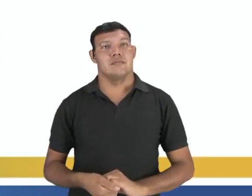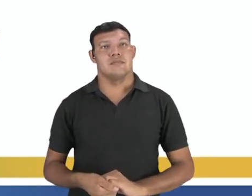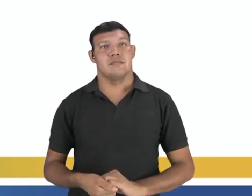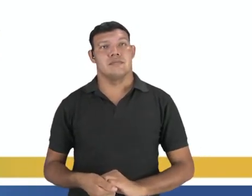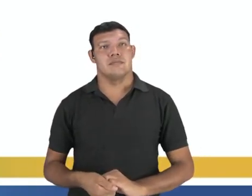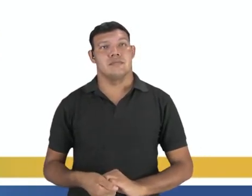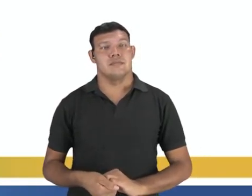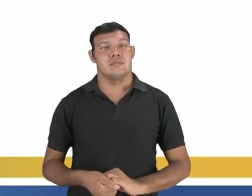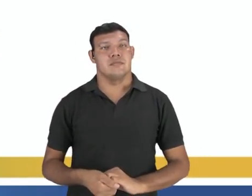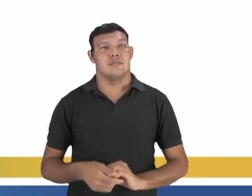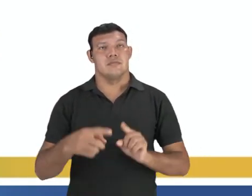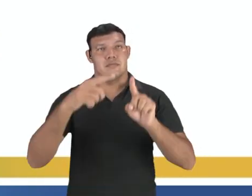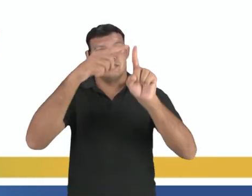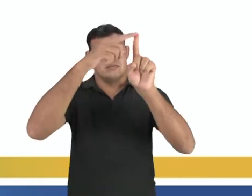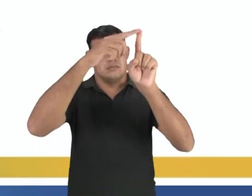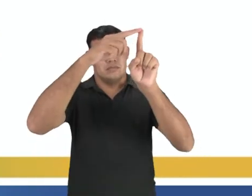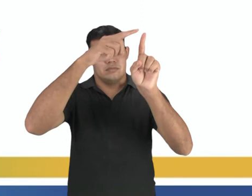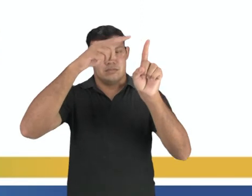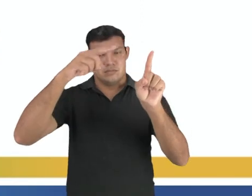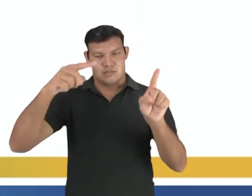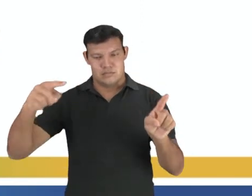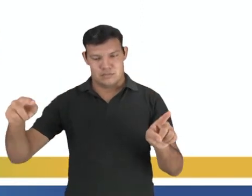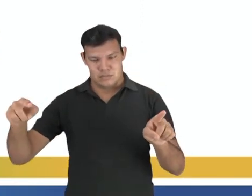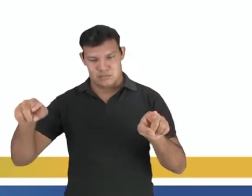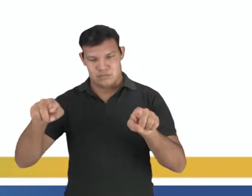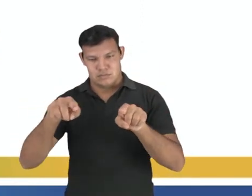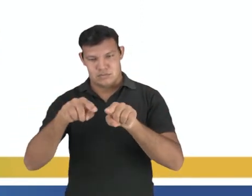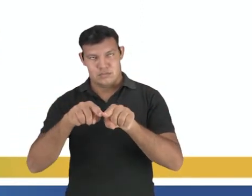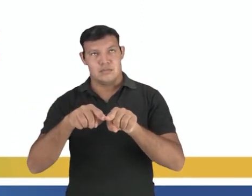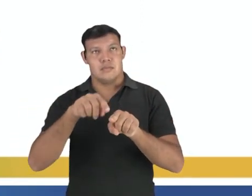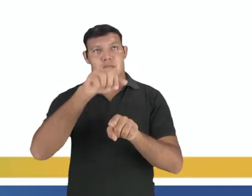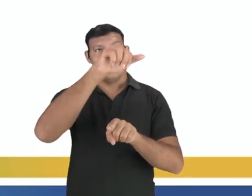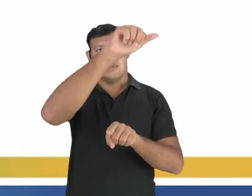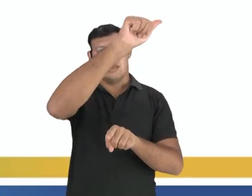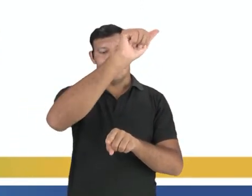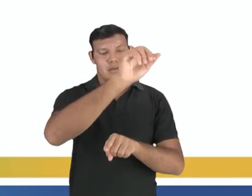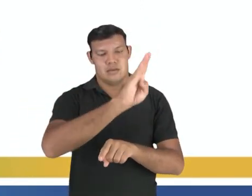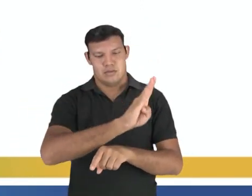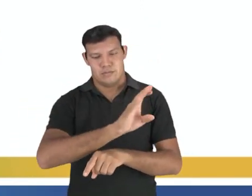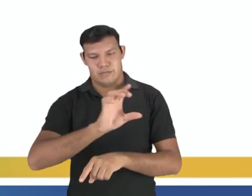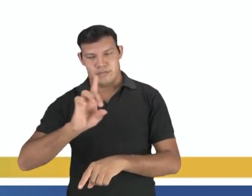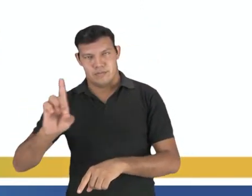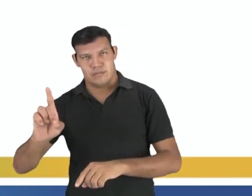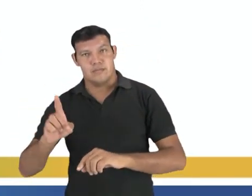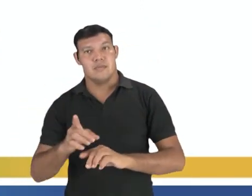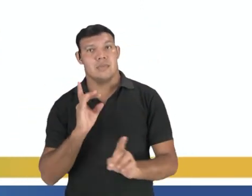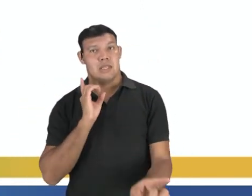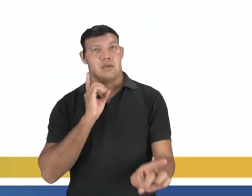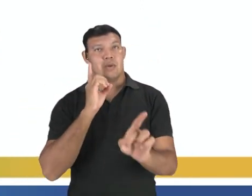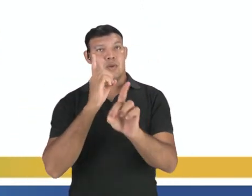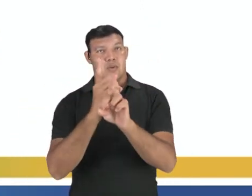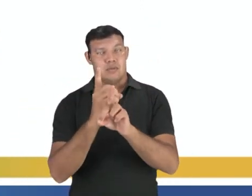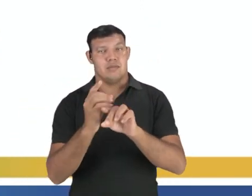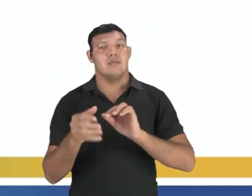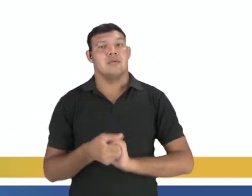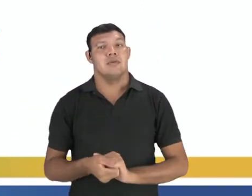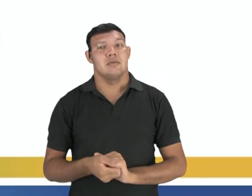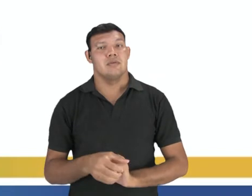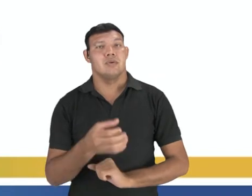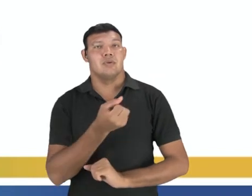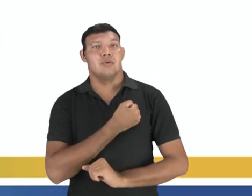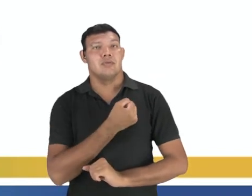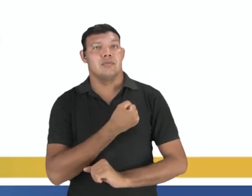Aplicando o teorema de Pitágoras no triângulo AB e D, descobriremos um valor